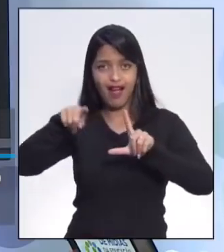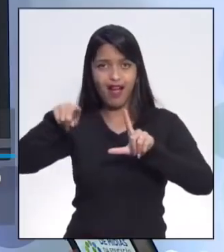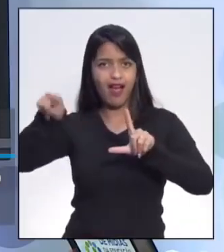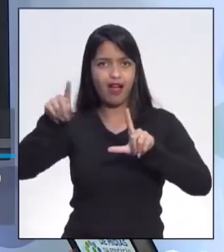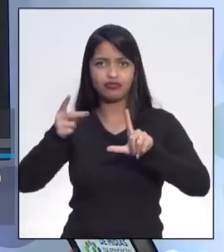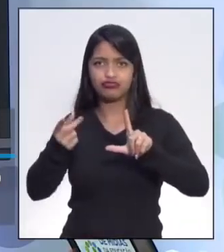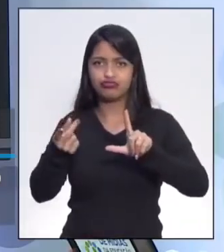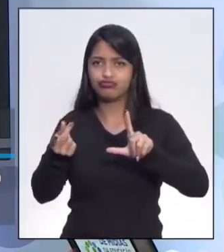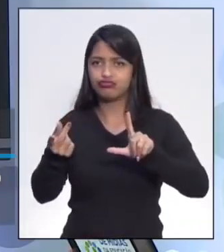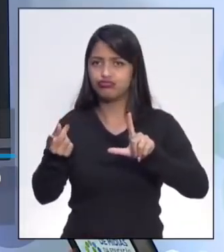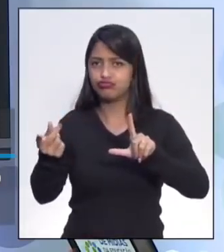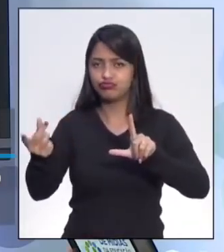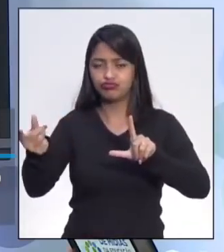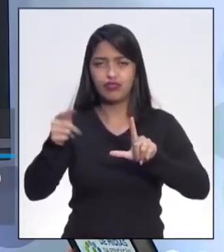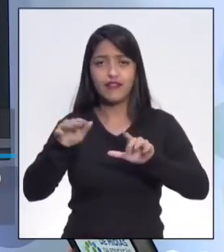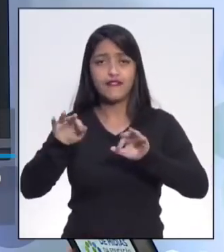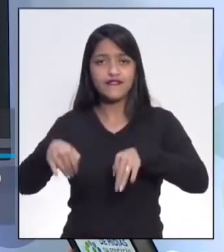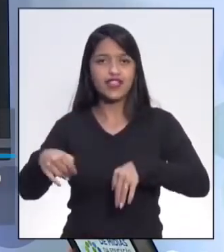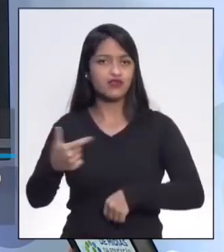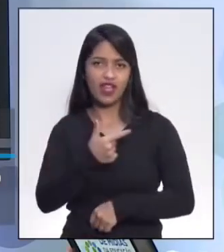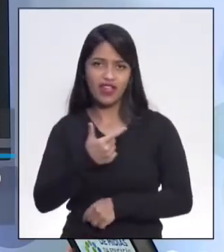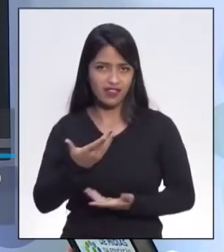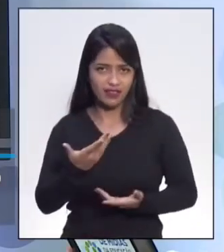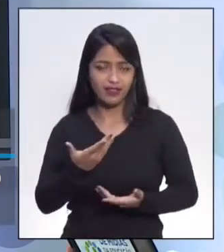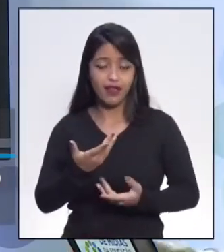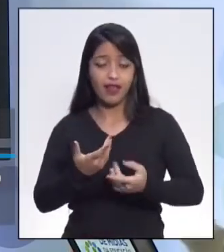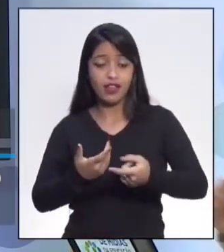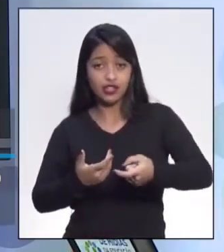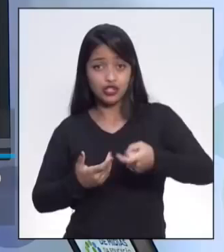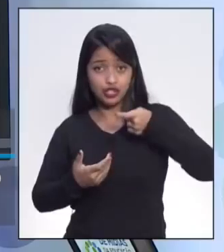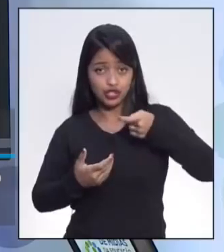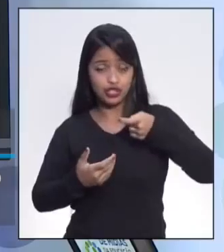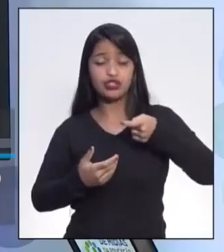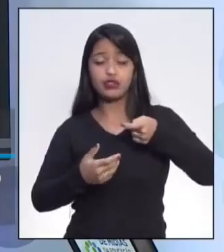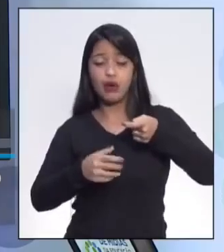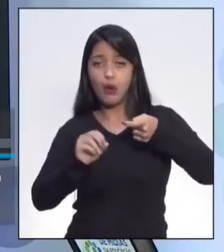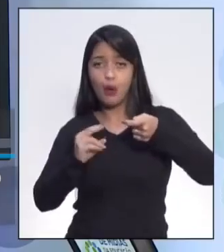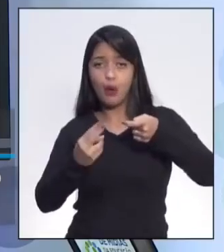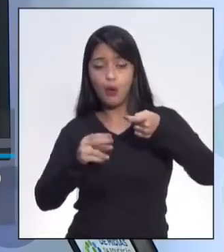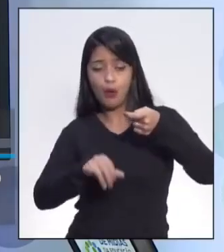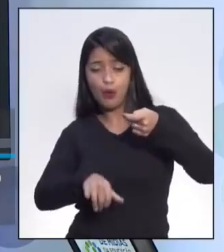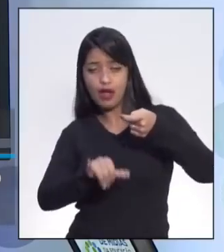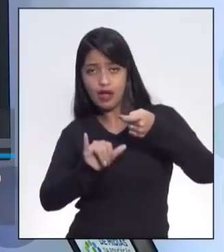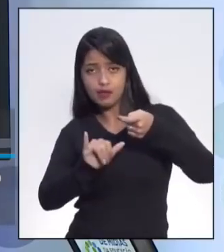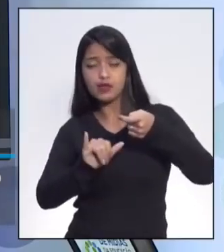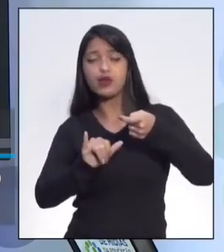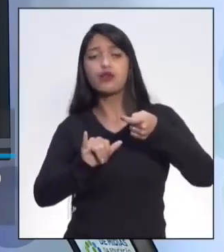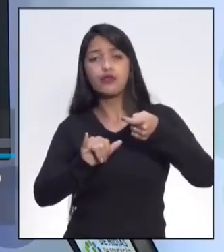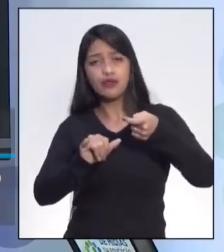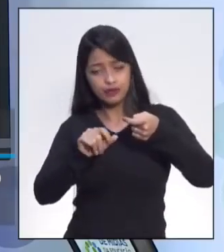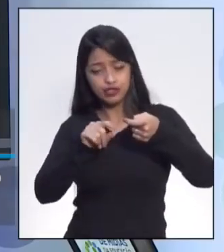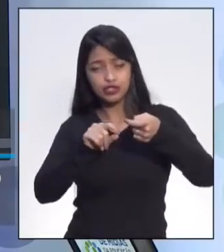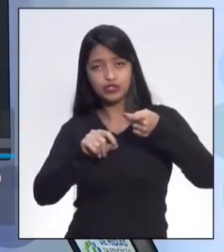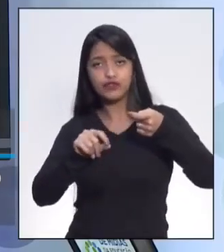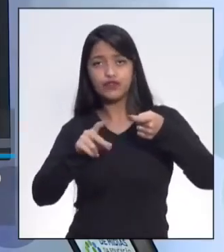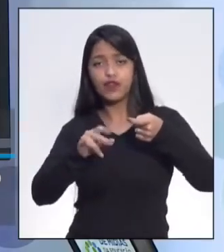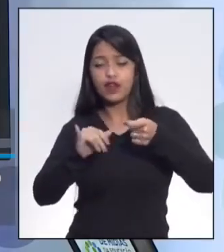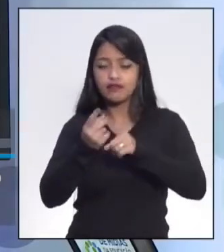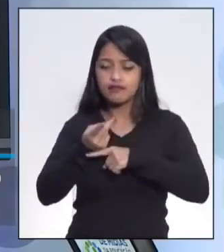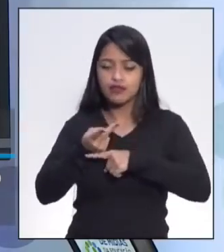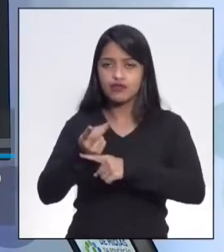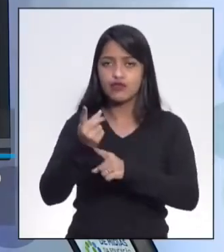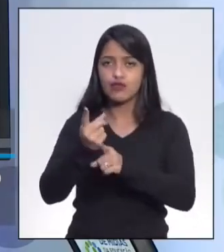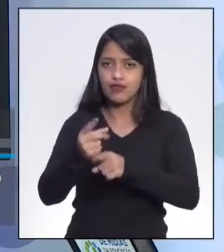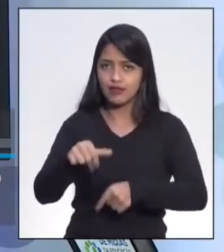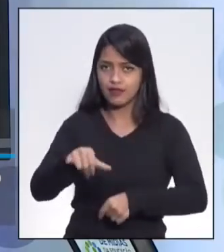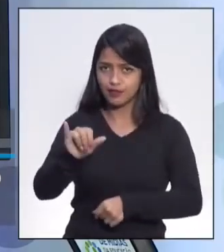Então, para qualquer valor de x, eu vou achar um valor para y em cada uma das funções. Nesse